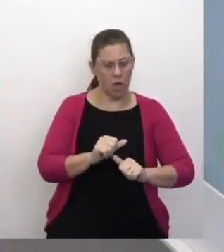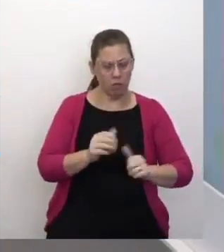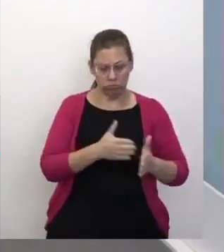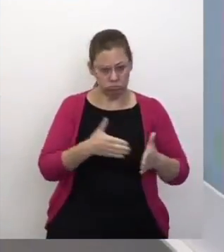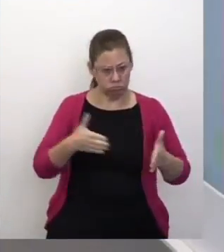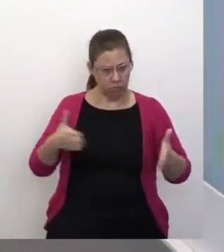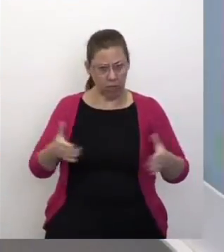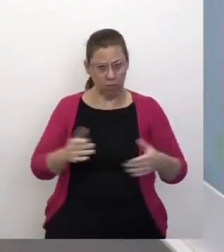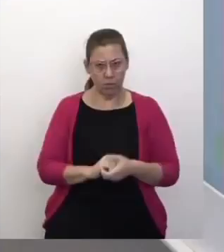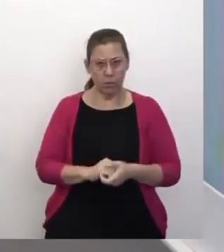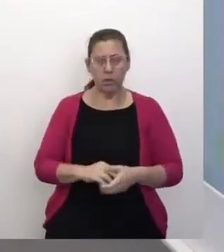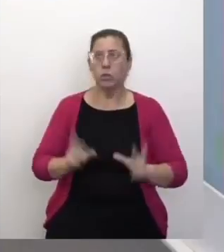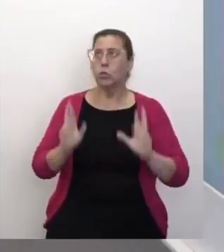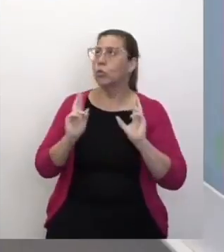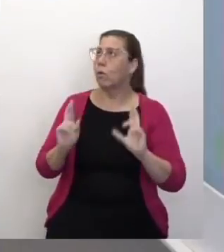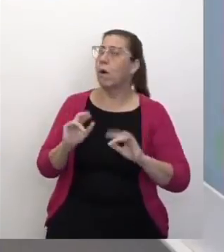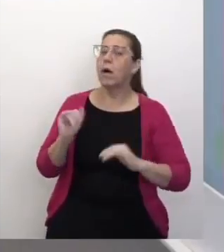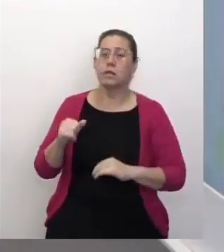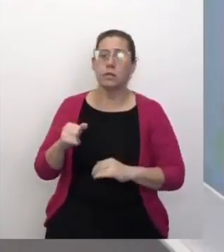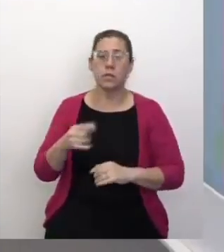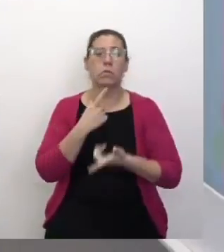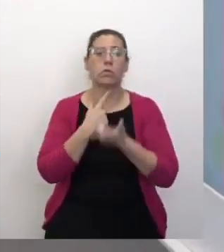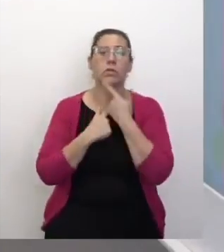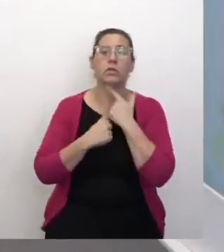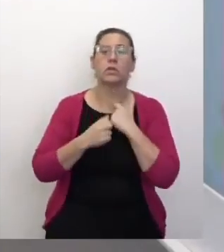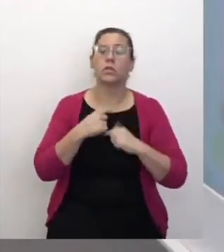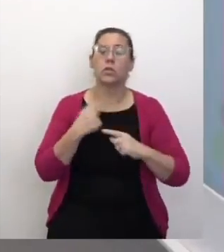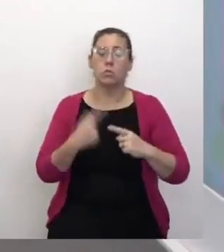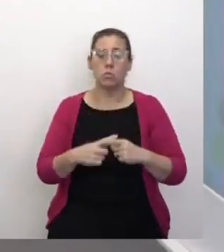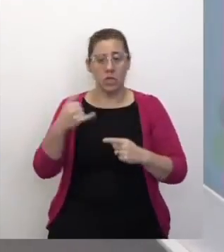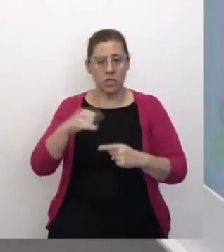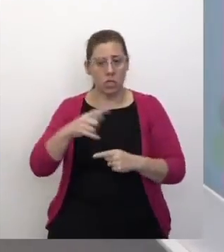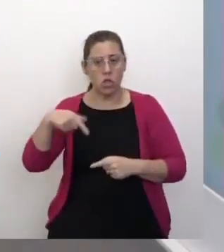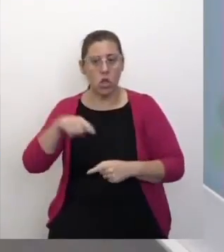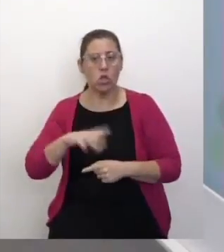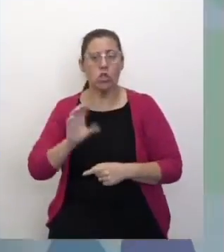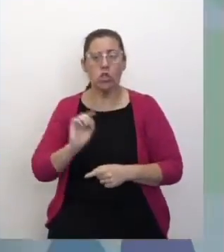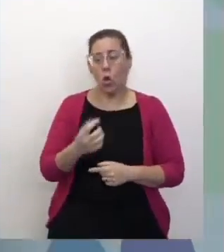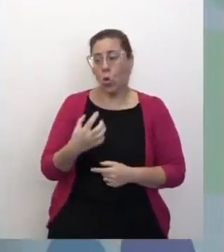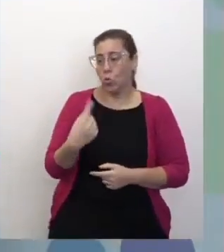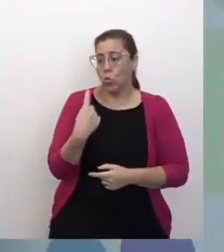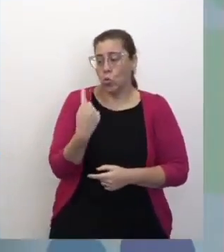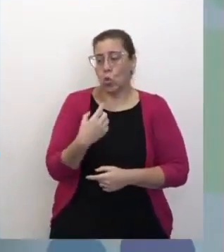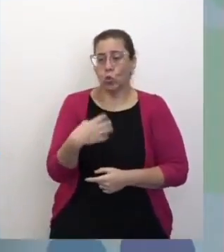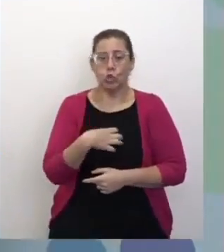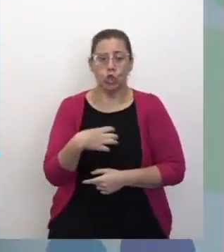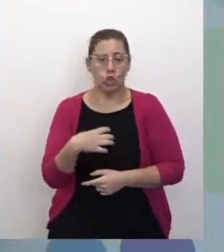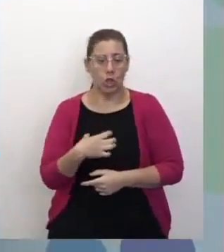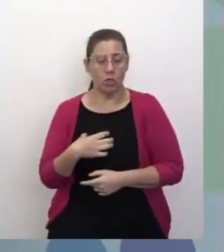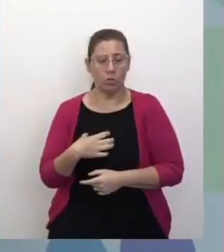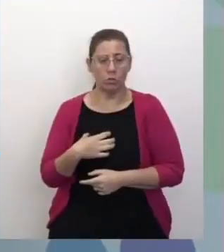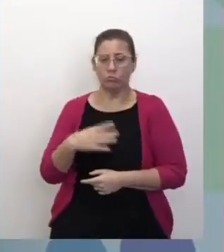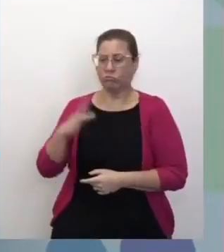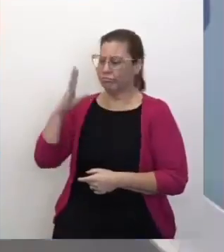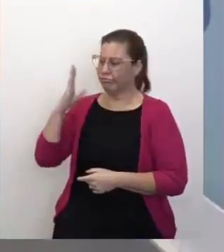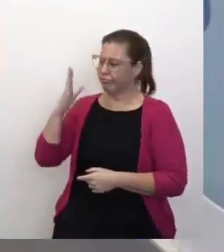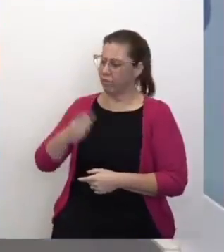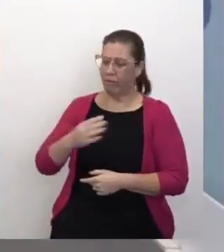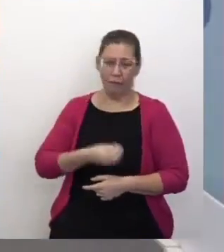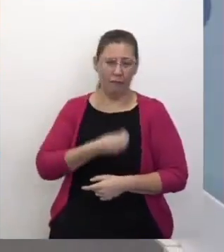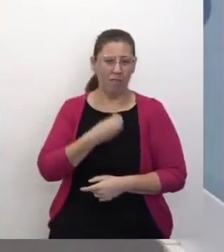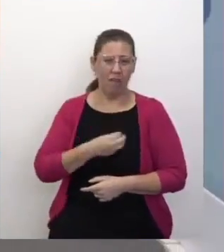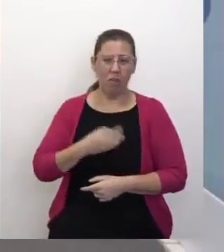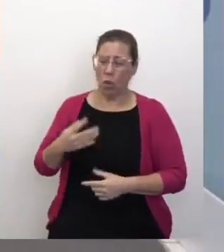Tomara que sim. Nossa, é o meu... porque se a gente tem apenas um ponto de vista e continua com esse ponto de vista... O resto da vida?